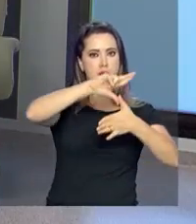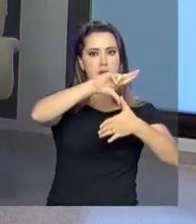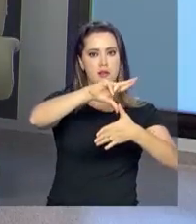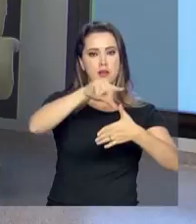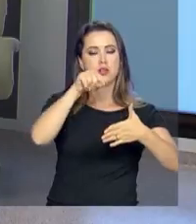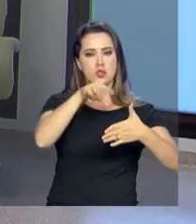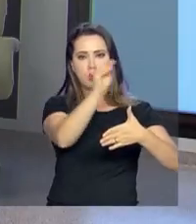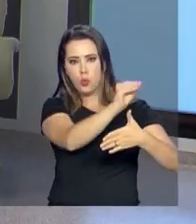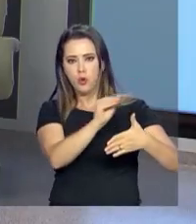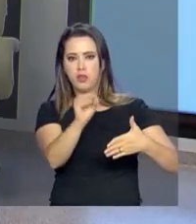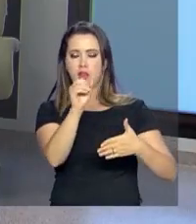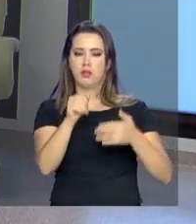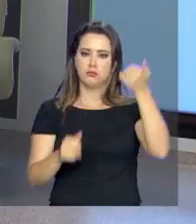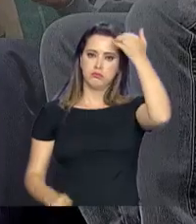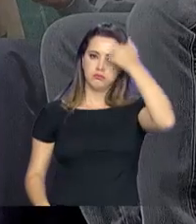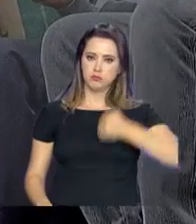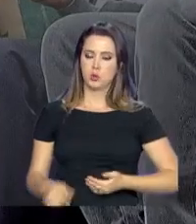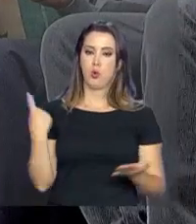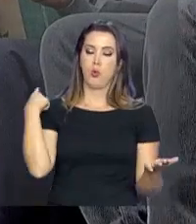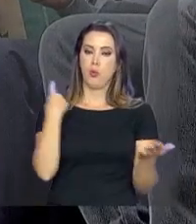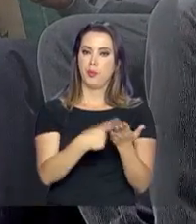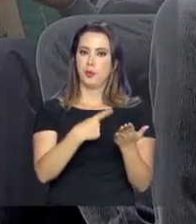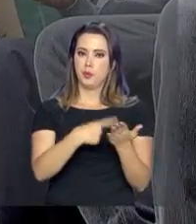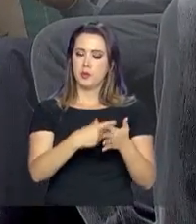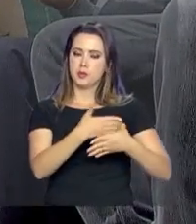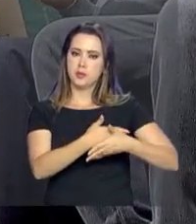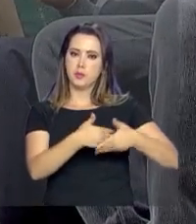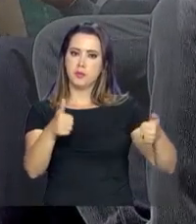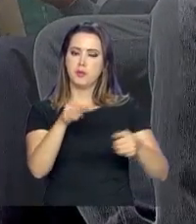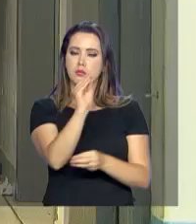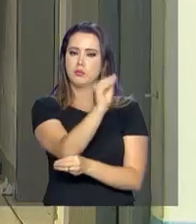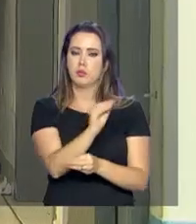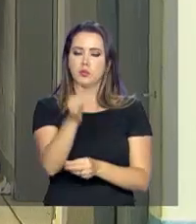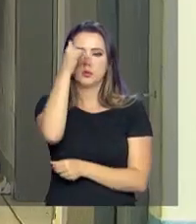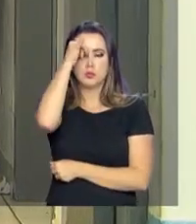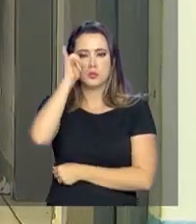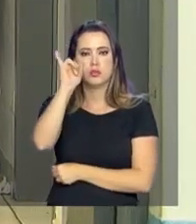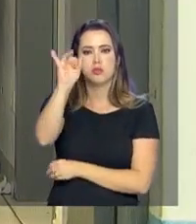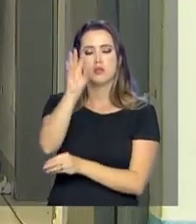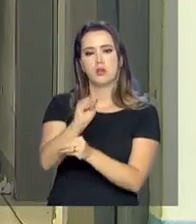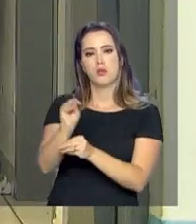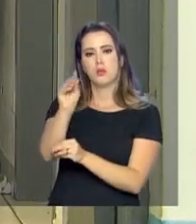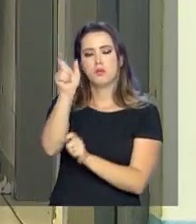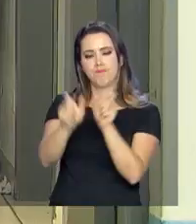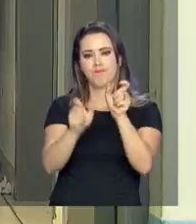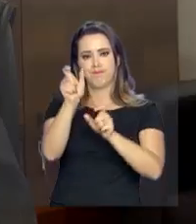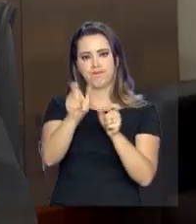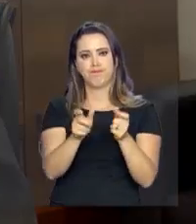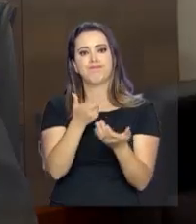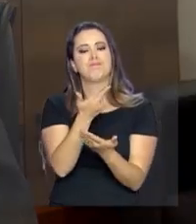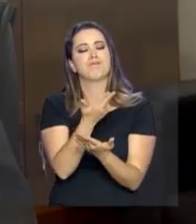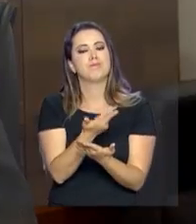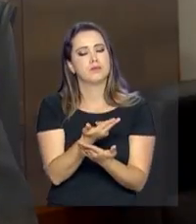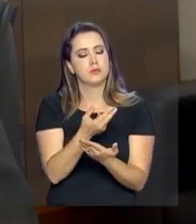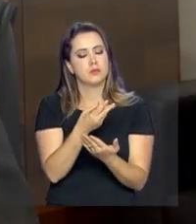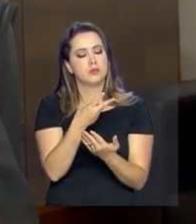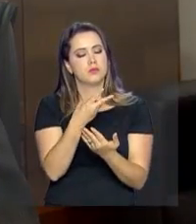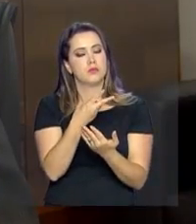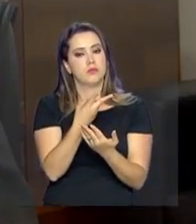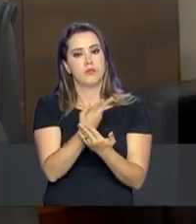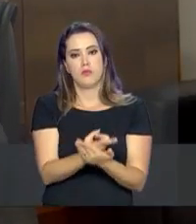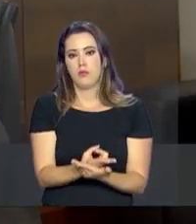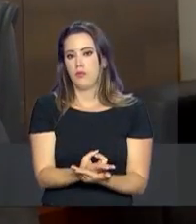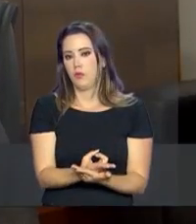com outros 12 países para melhorar o trabalho de prevenção e de cuidado dos pacientes nós já somos uma